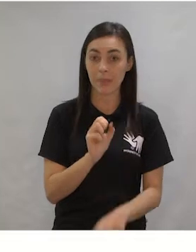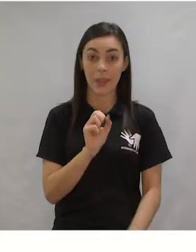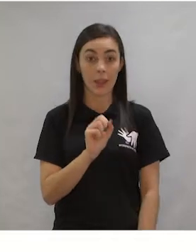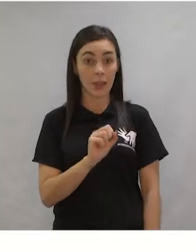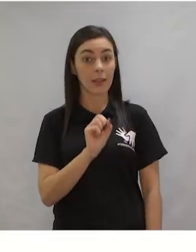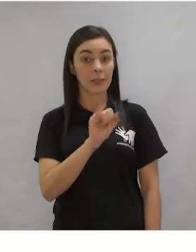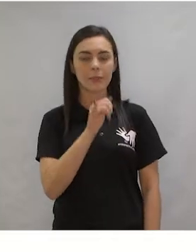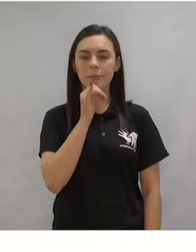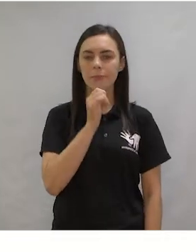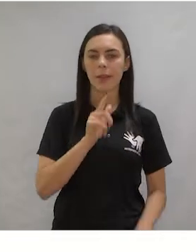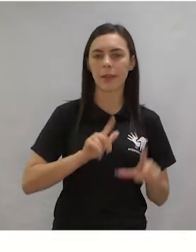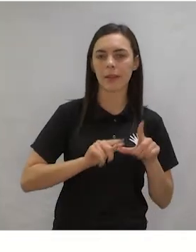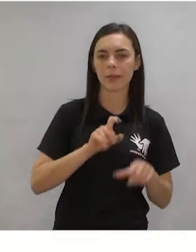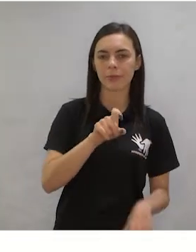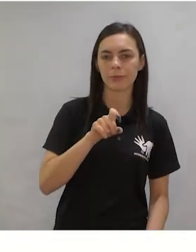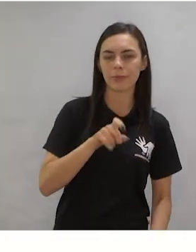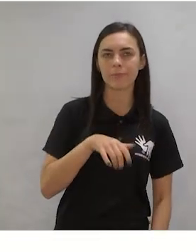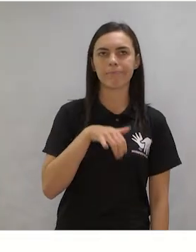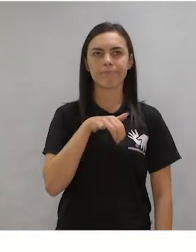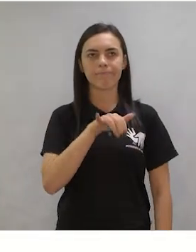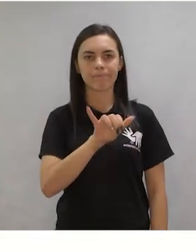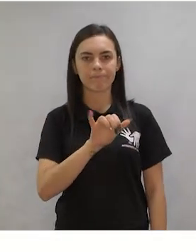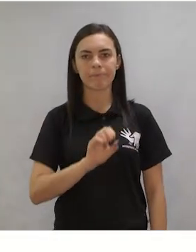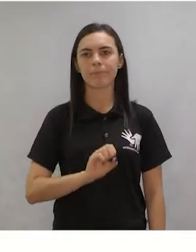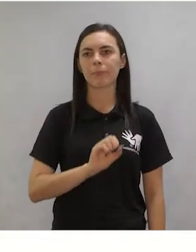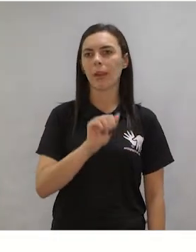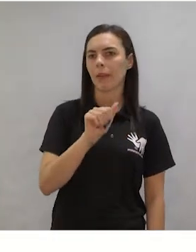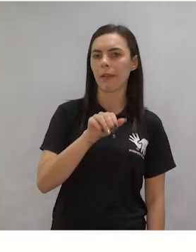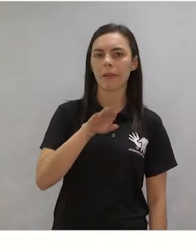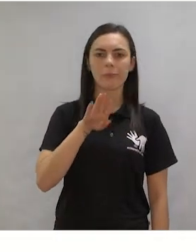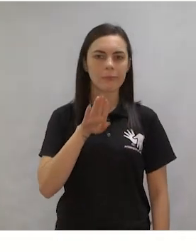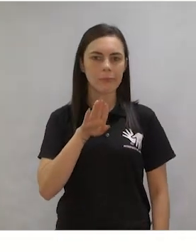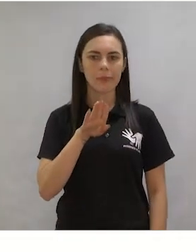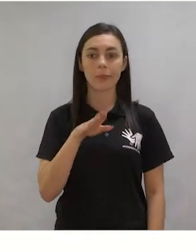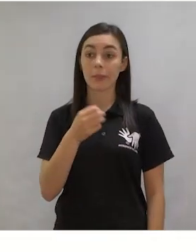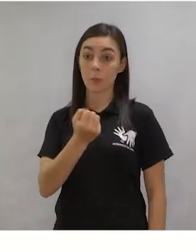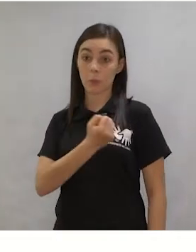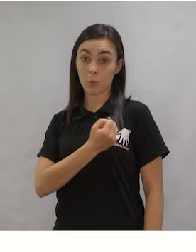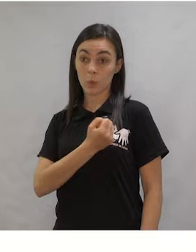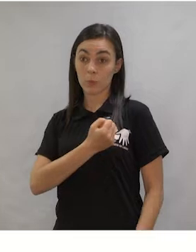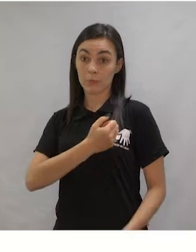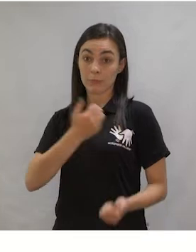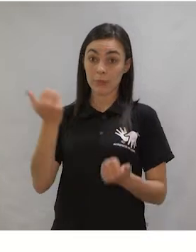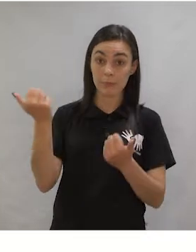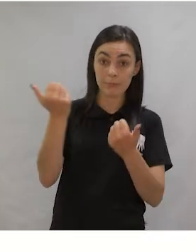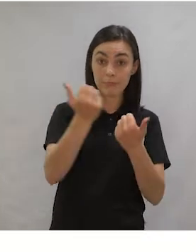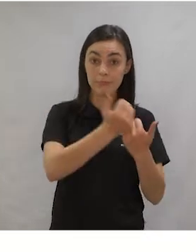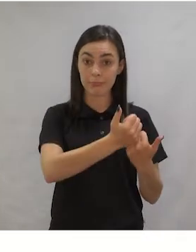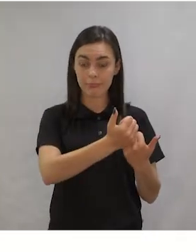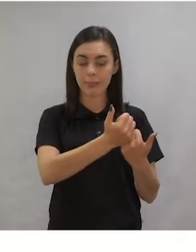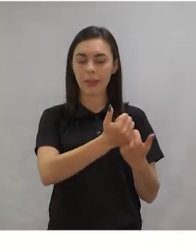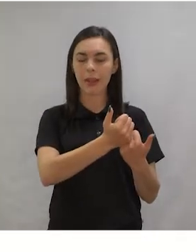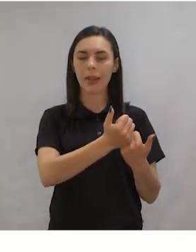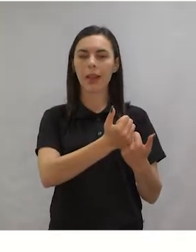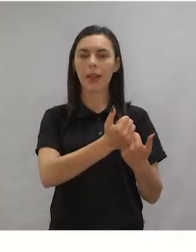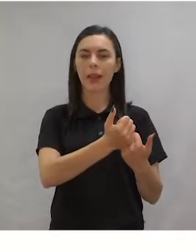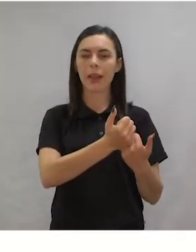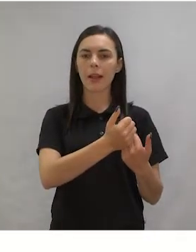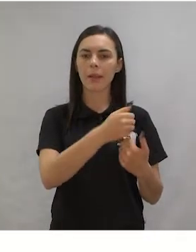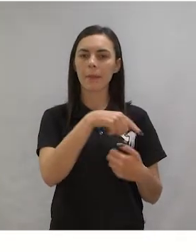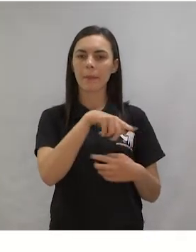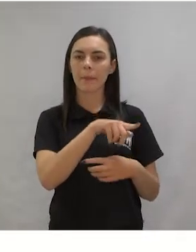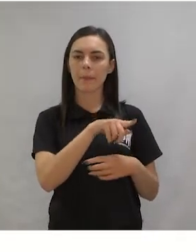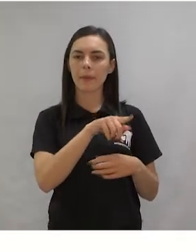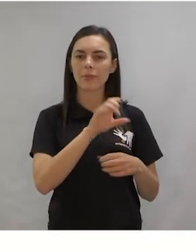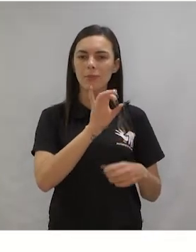quando eu substituo o X, o Y ou A, B por algum valor específico, a gente